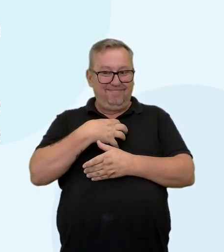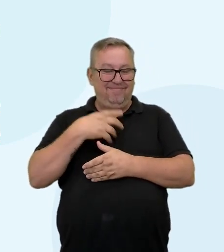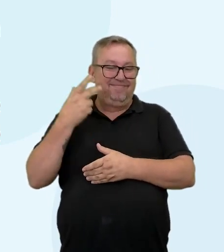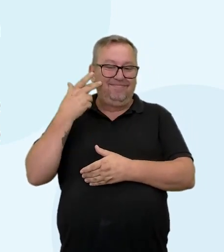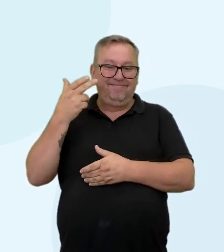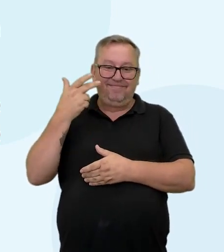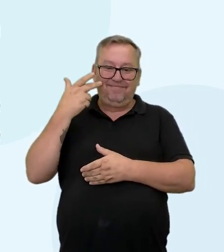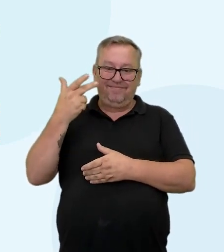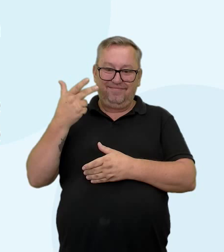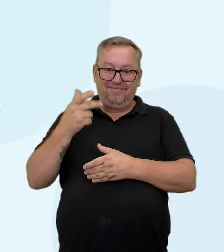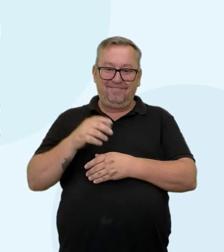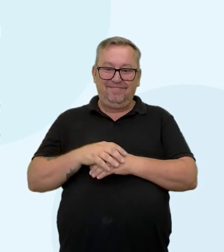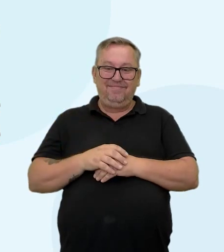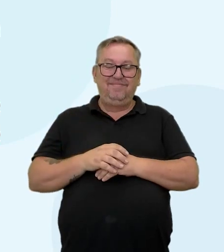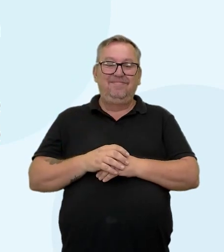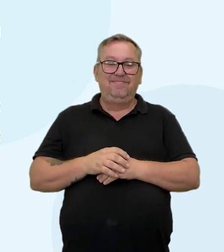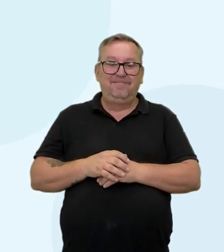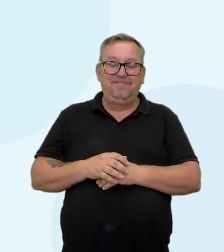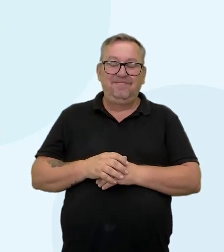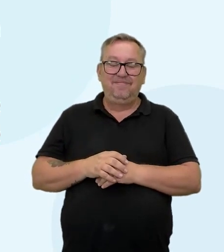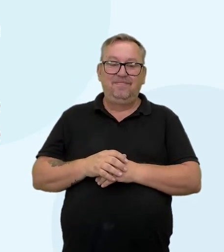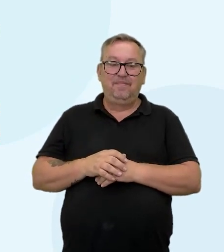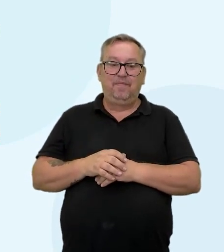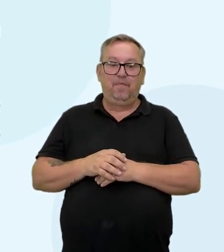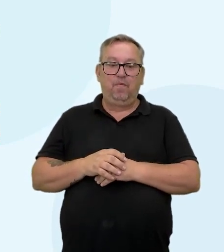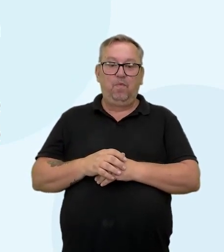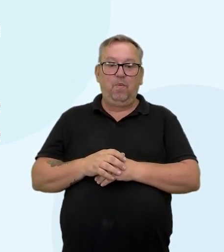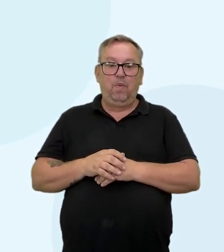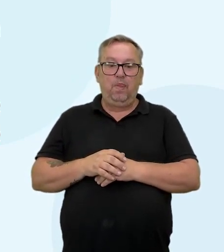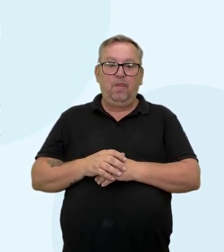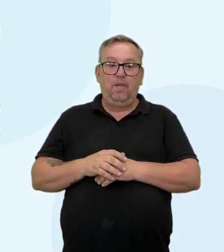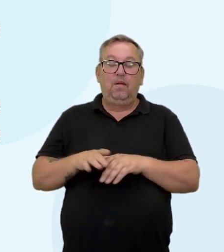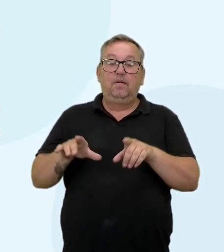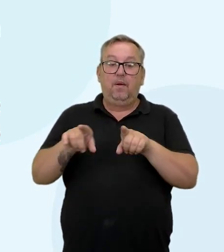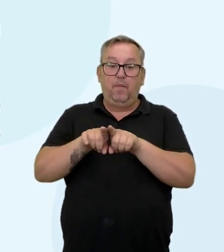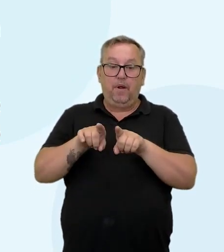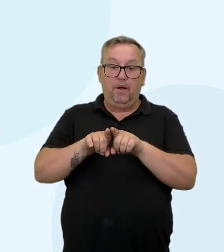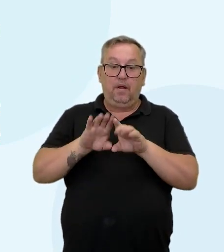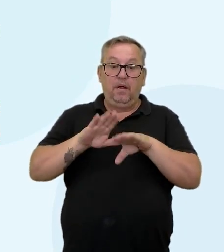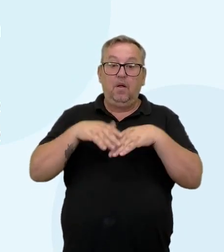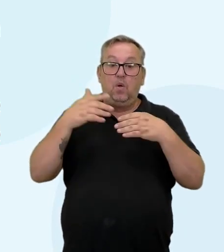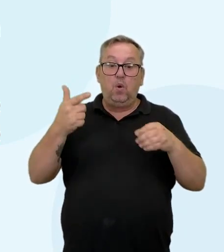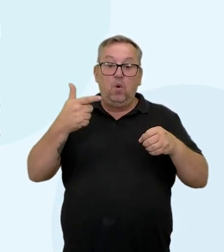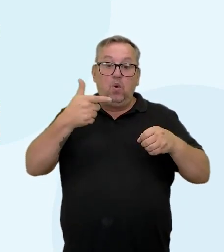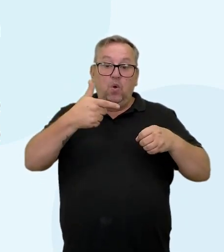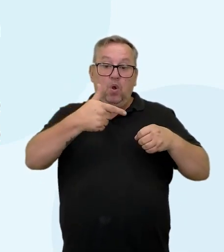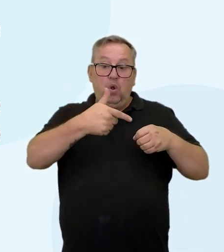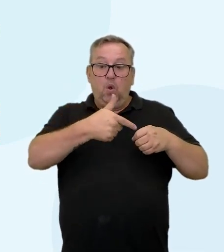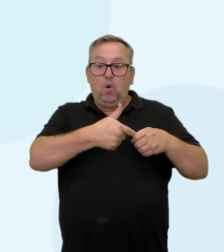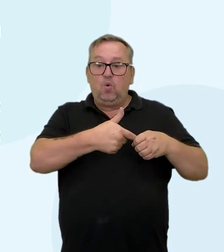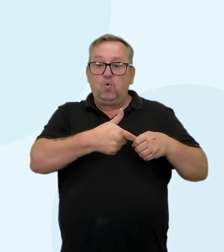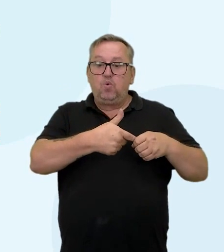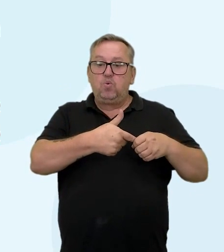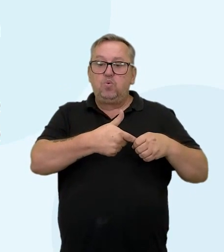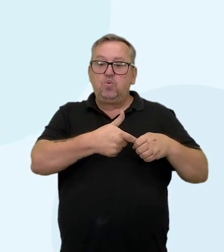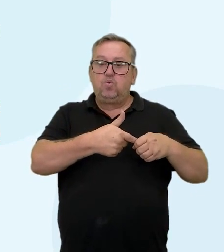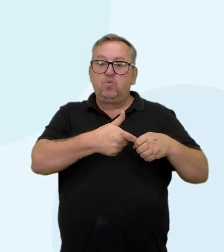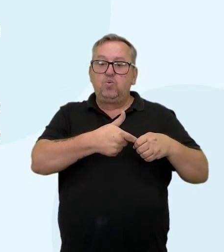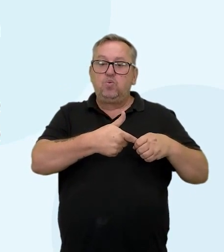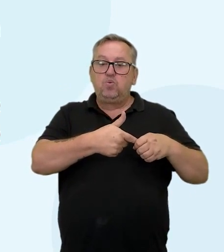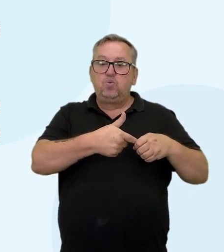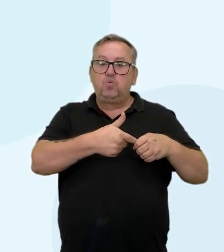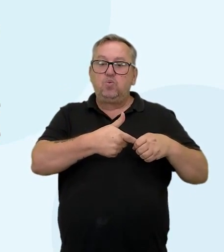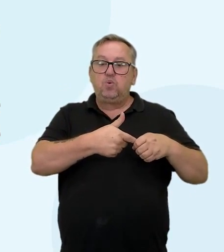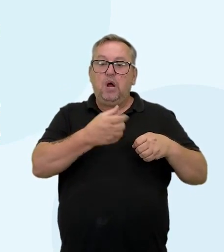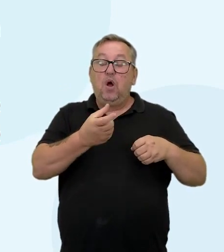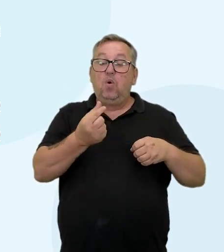peculiar, muito comum na nossa rotina. Outra situação aí é quando você calculou quantos